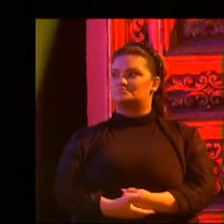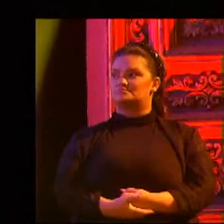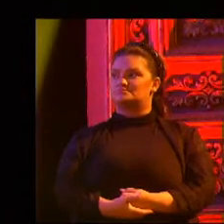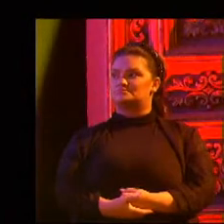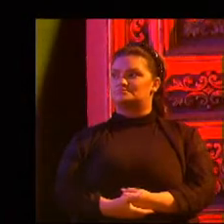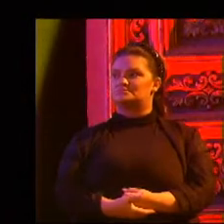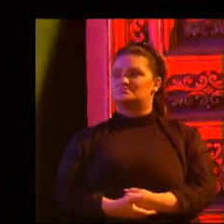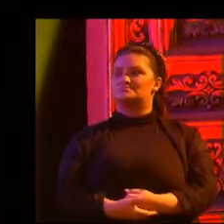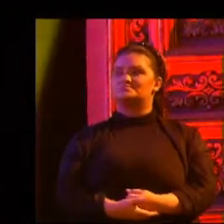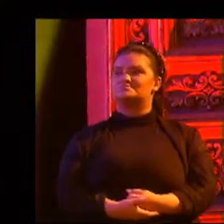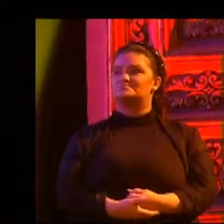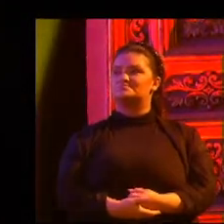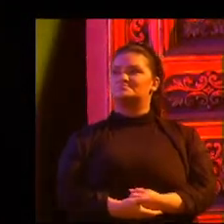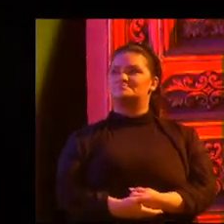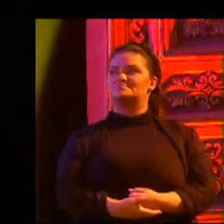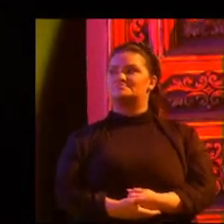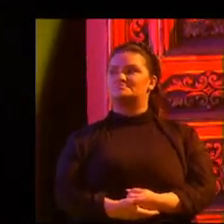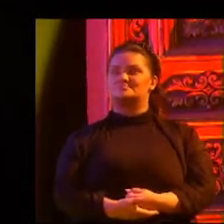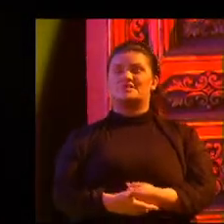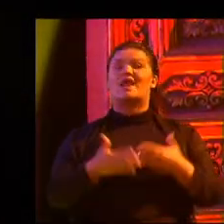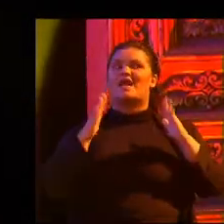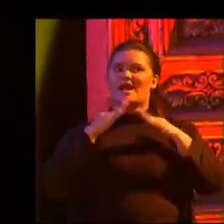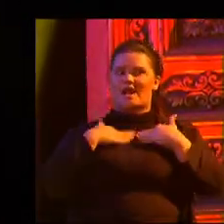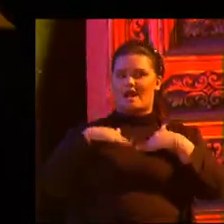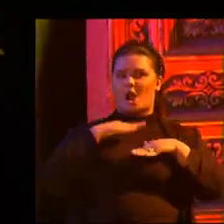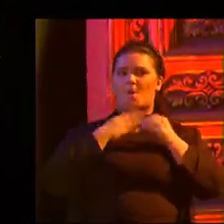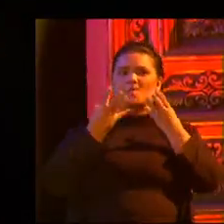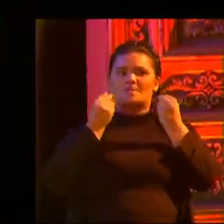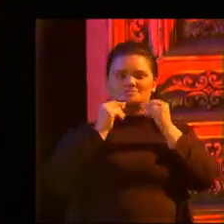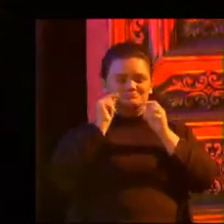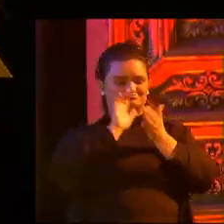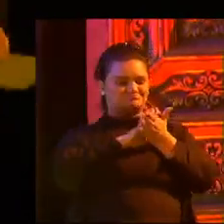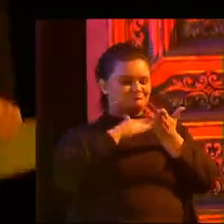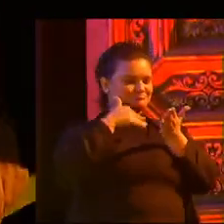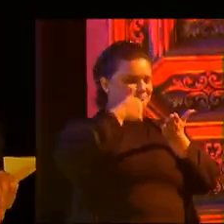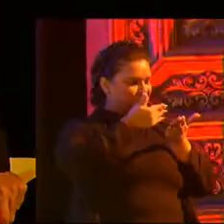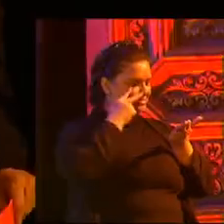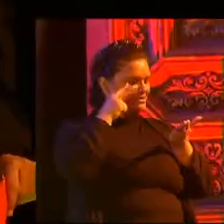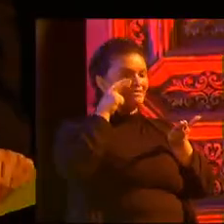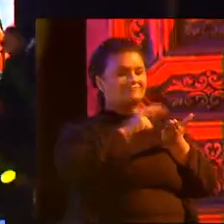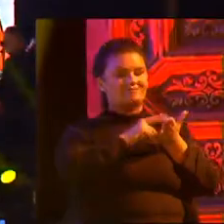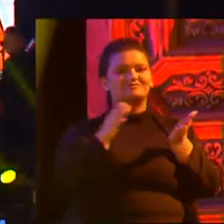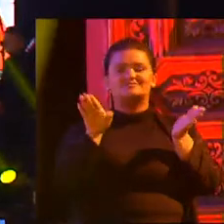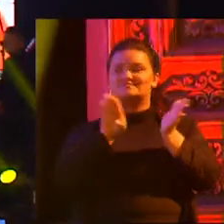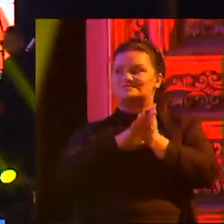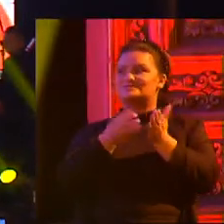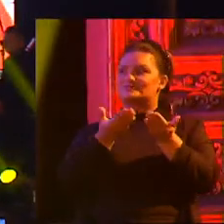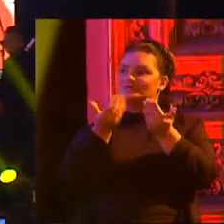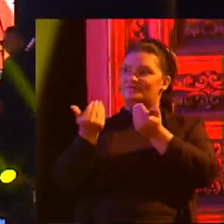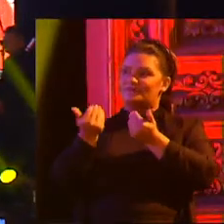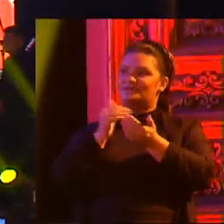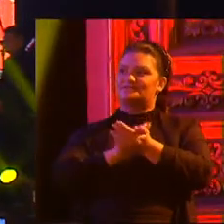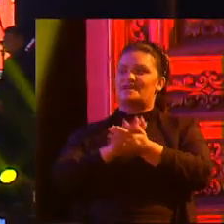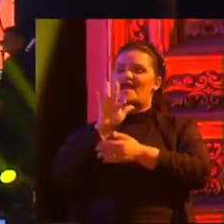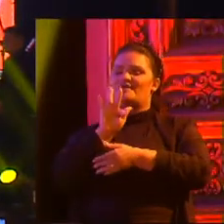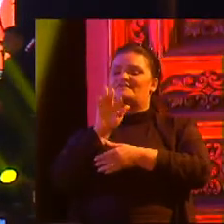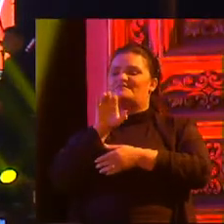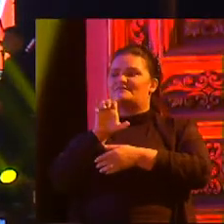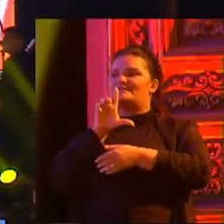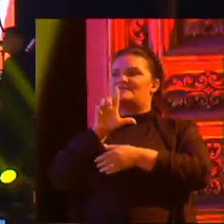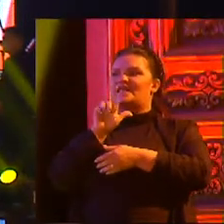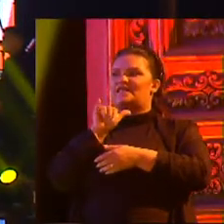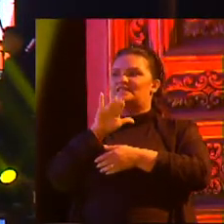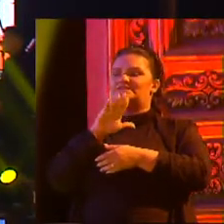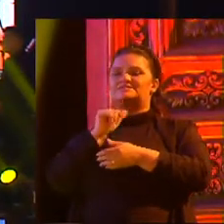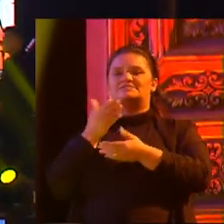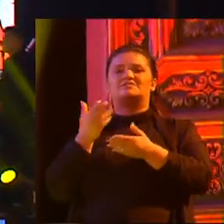álbum. Gente, muitos envelopes, calma. Chama aqui o palco para receber o prêmio de melhor álbum. O Félix Robato para representar a